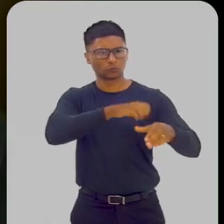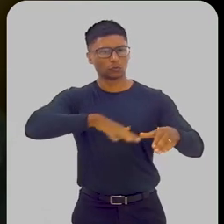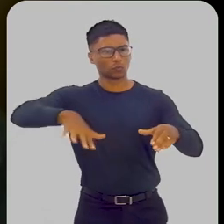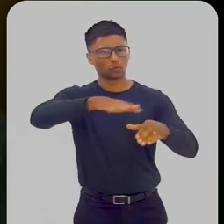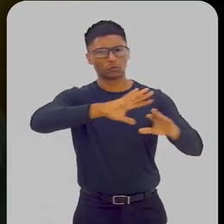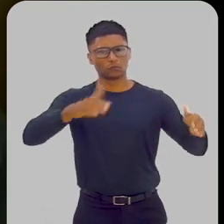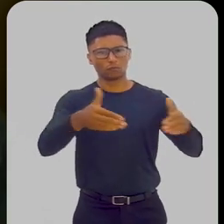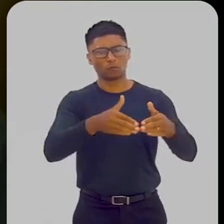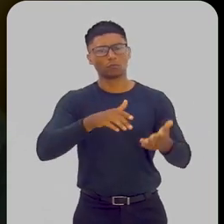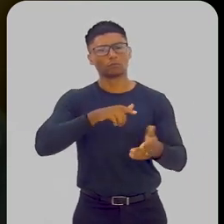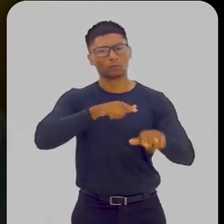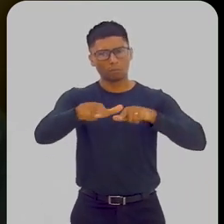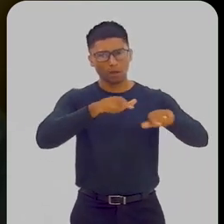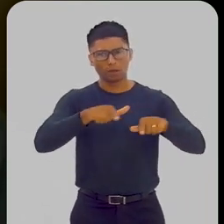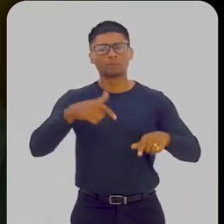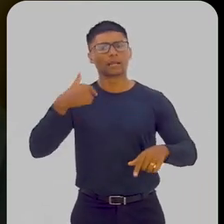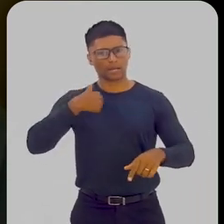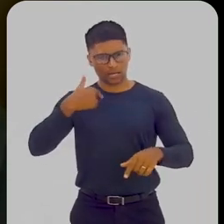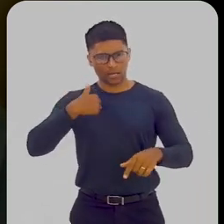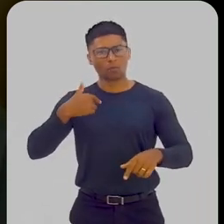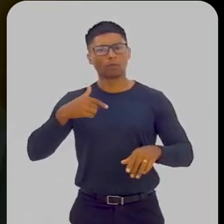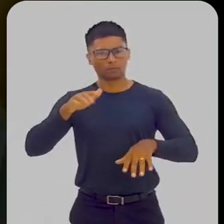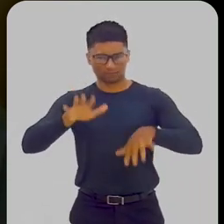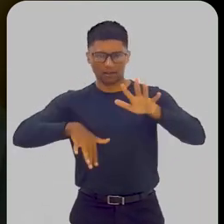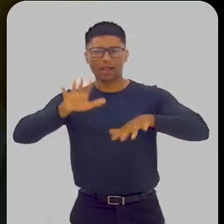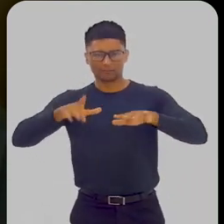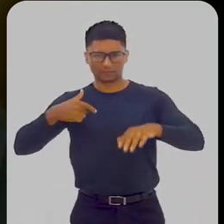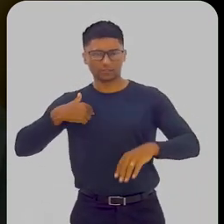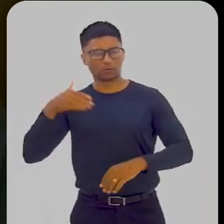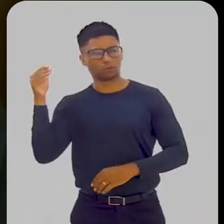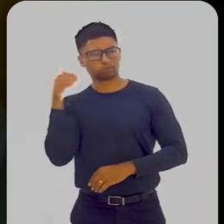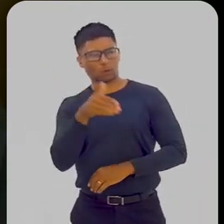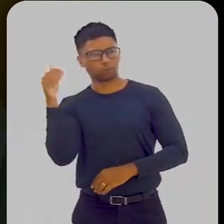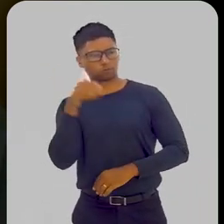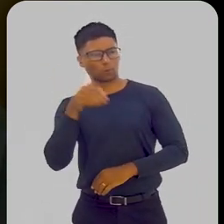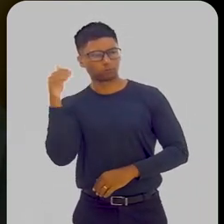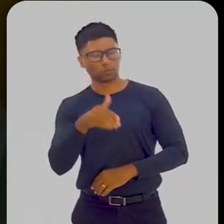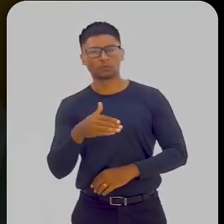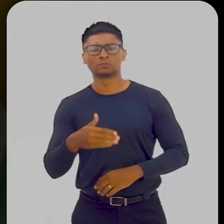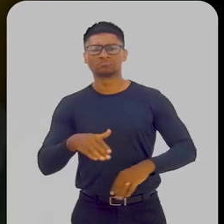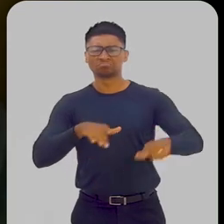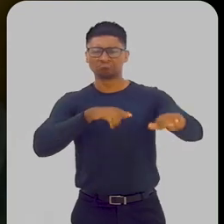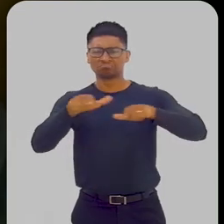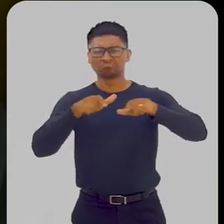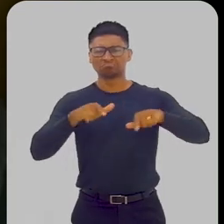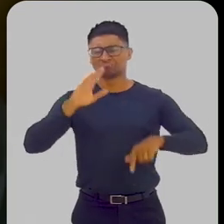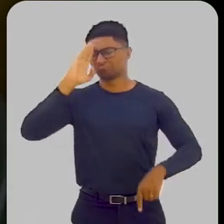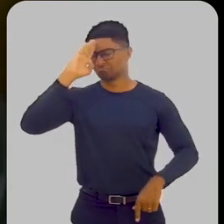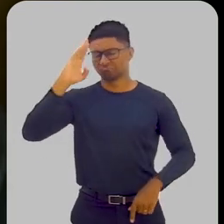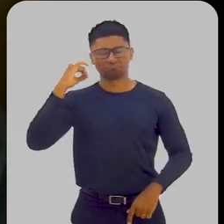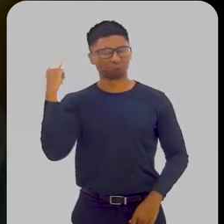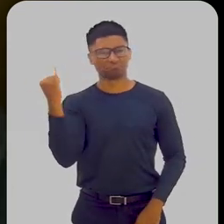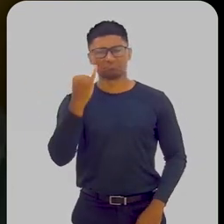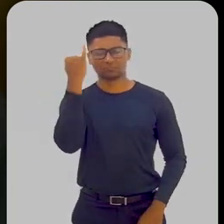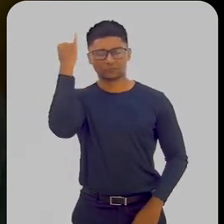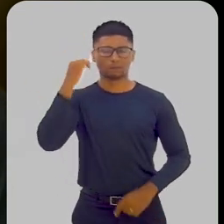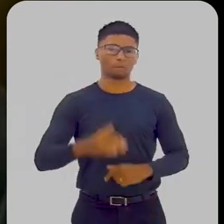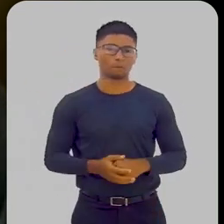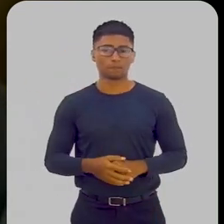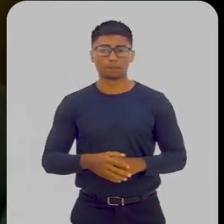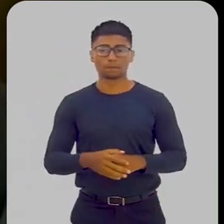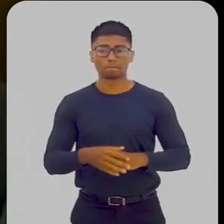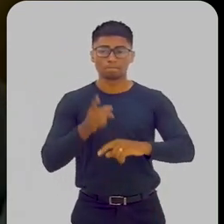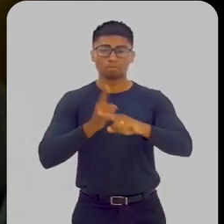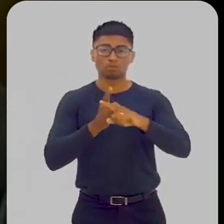trabalho, o trabalho da equipe que está no fórum, é excelente, eu tenho participado de alguns deles, e são essenciais, digamos assim,